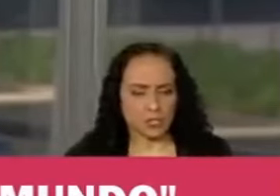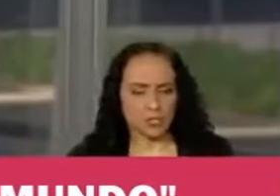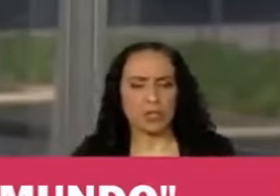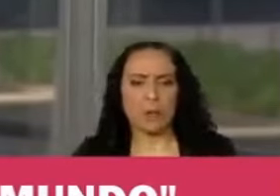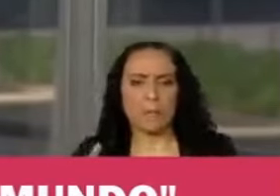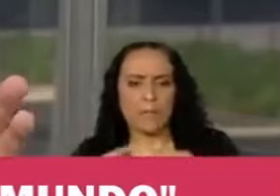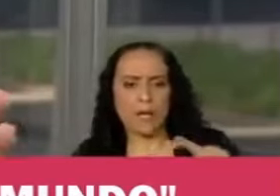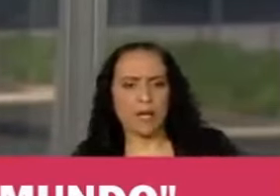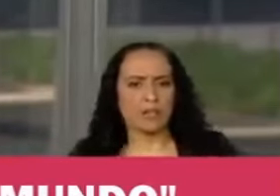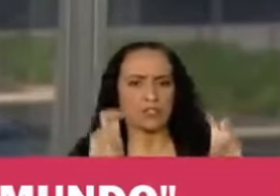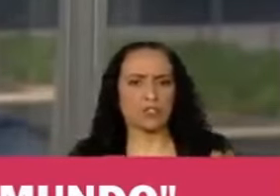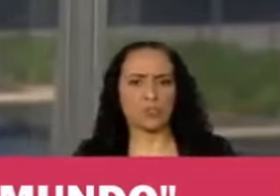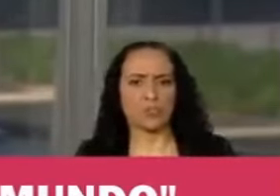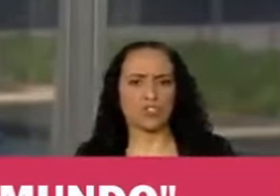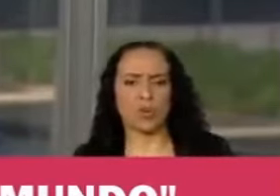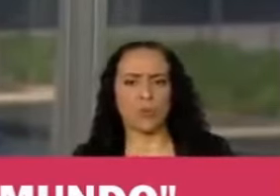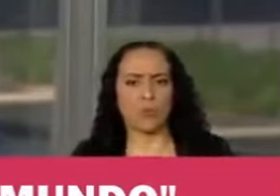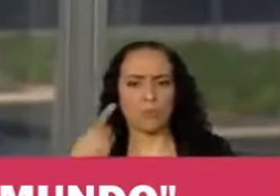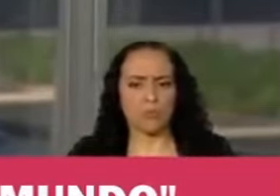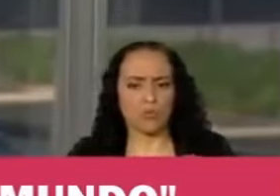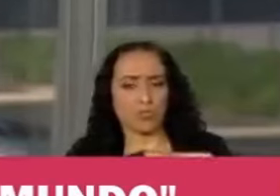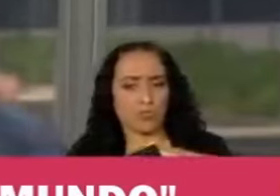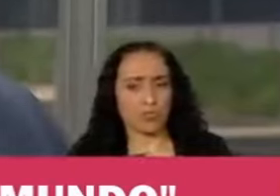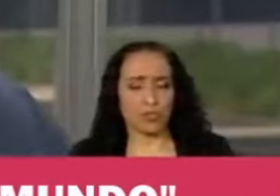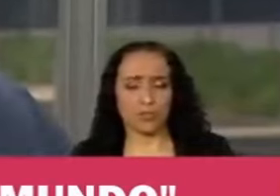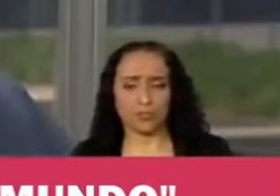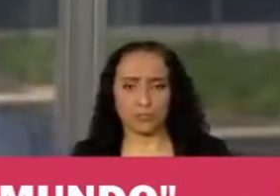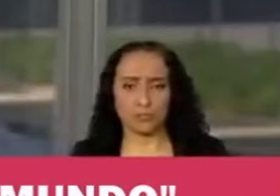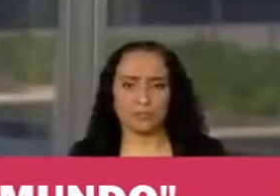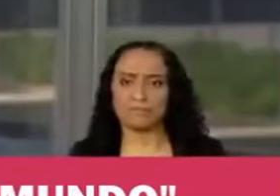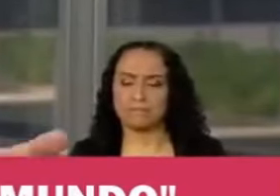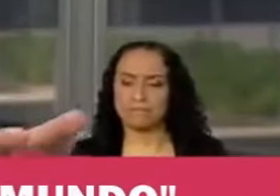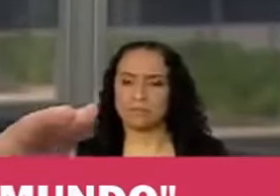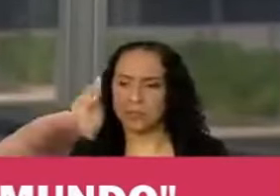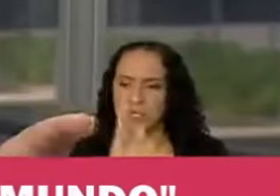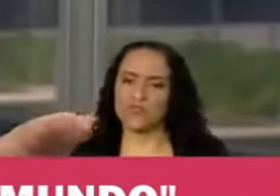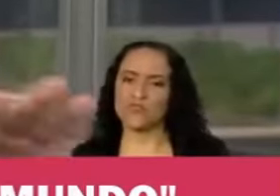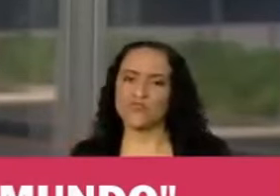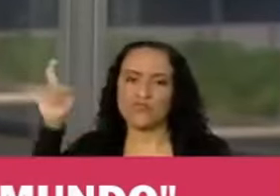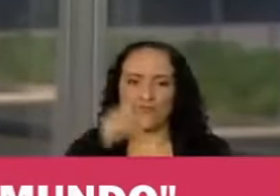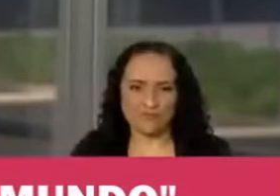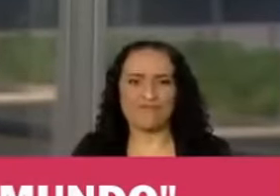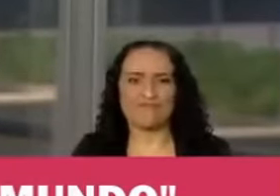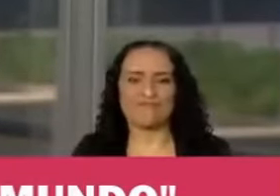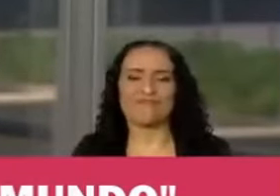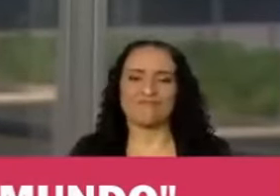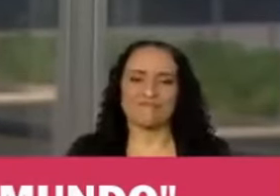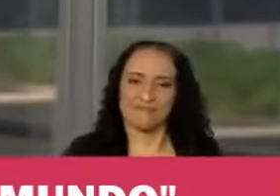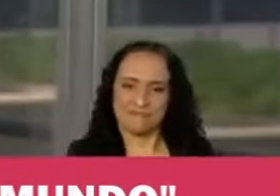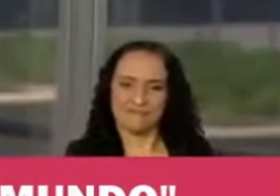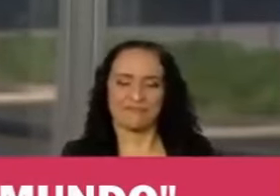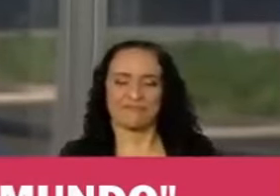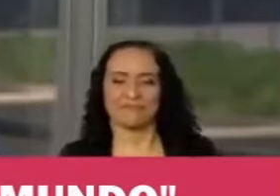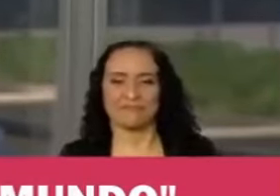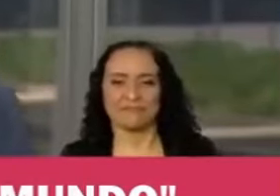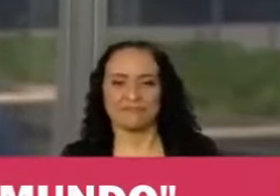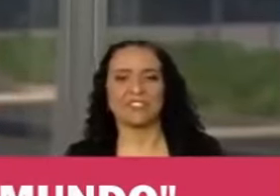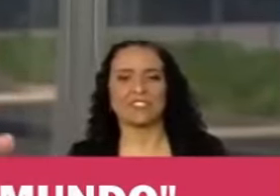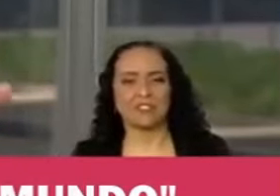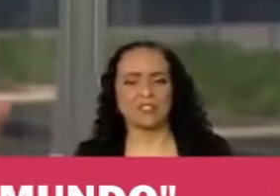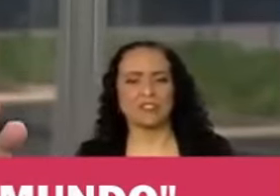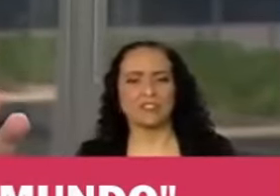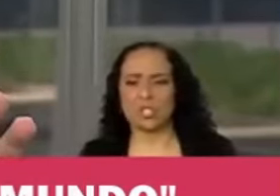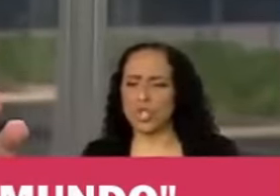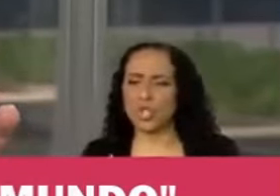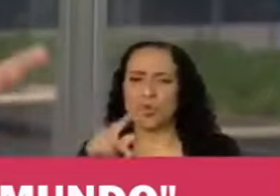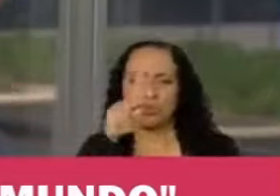internacional, dos debates sobre a geopolítica mundial. E o Brasil voltou para o mundo e o mundo voltou para o Brasil. Estamos com